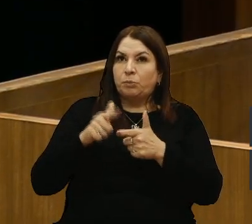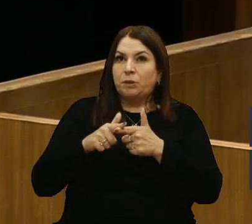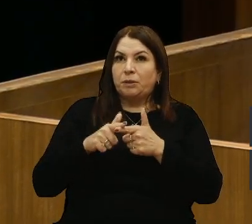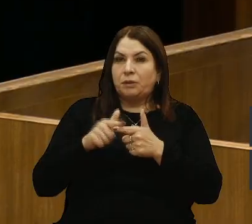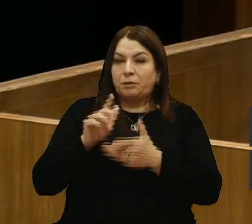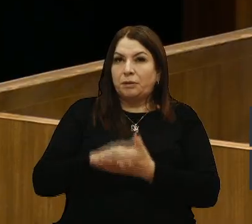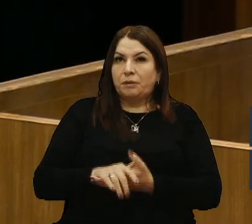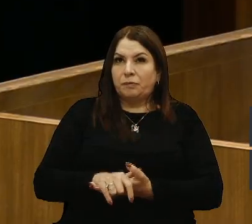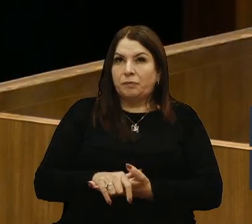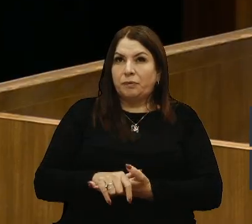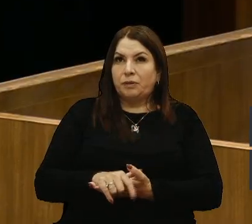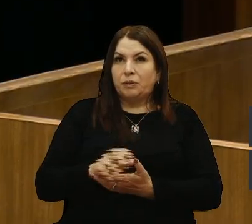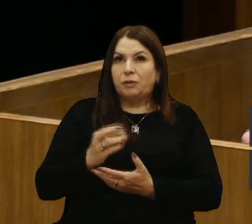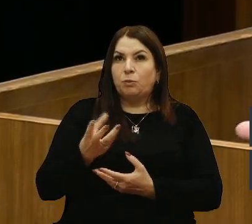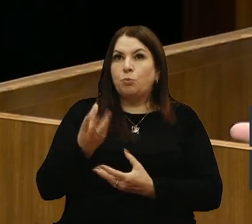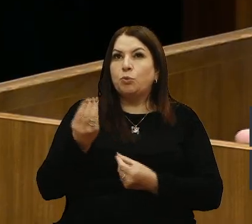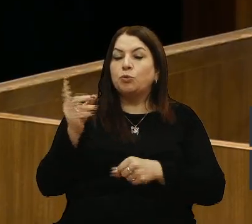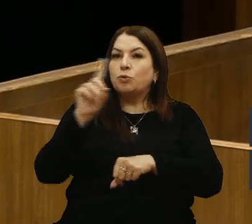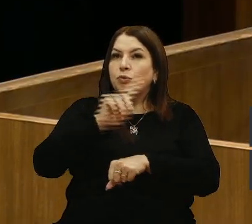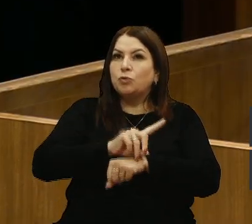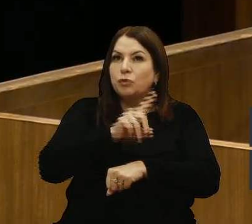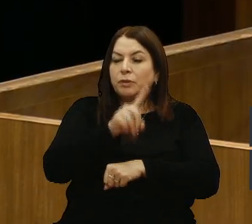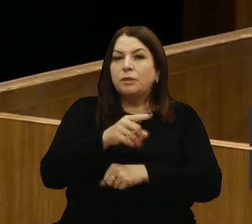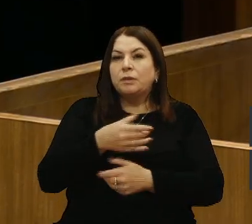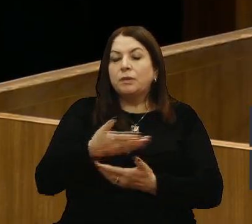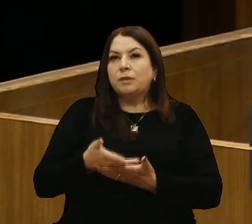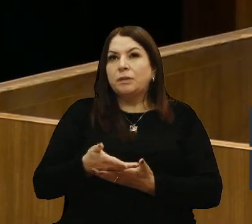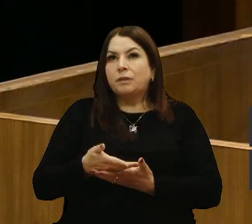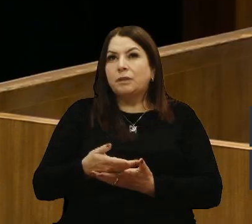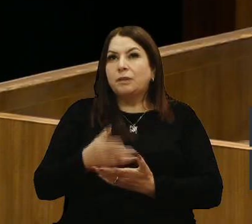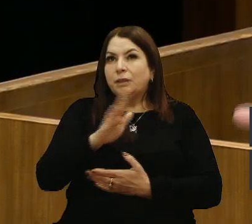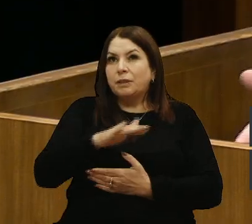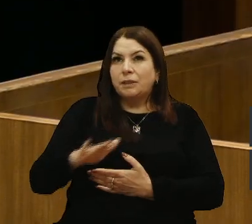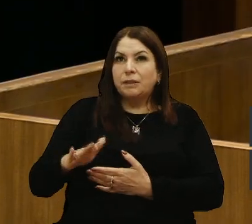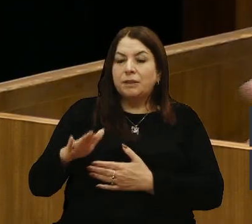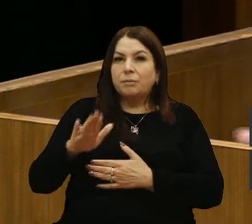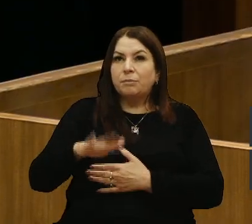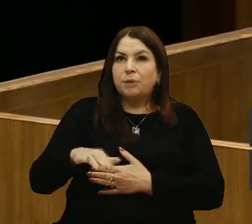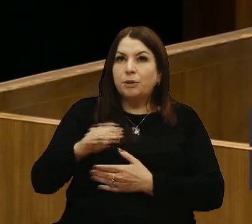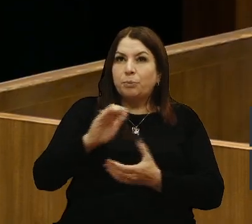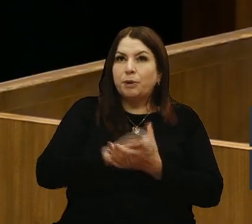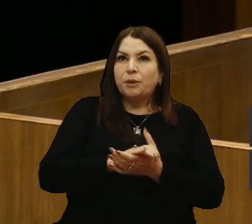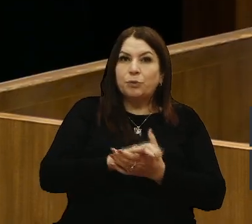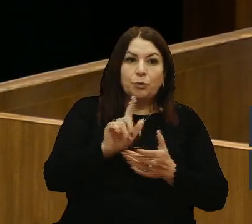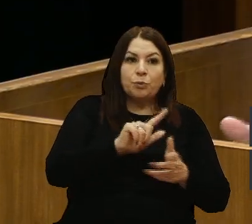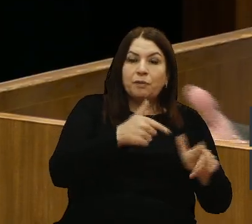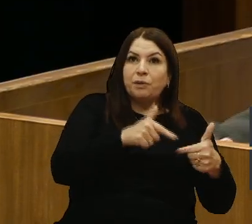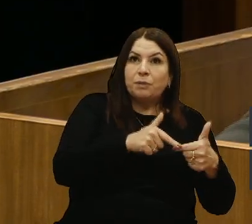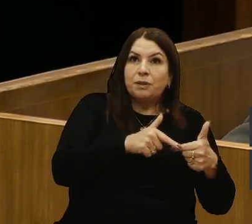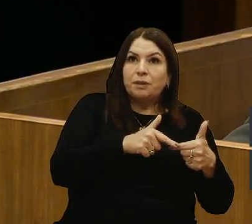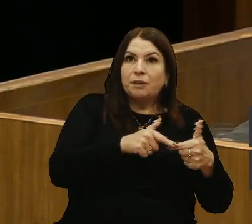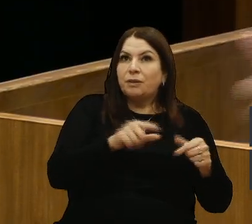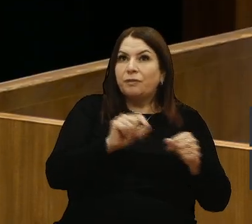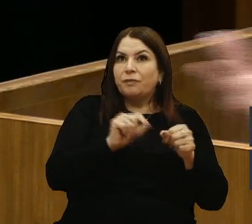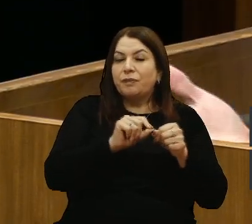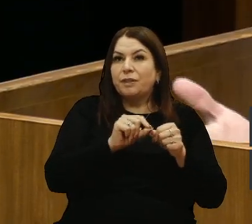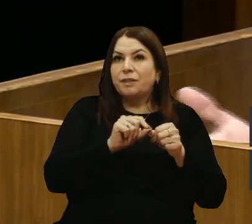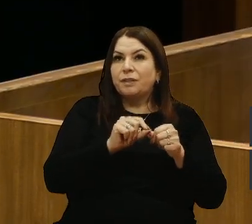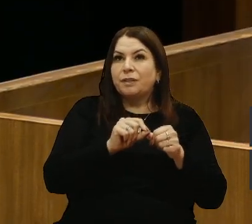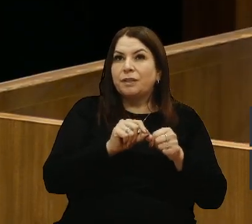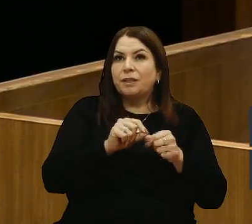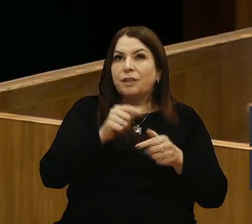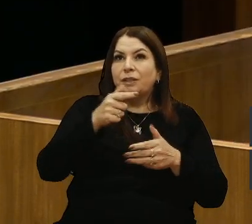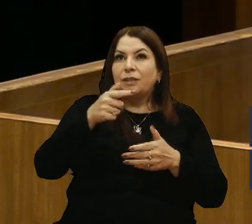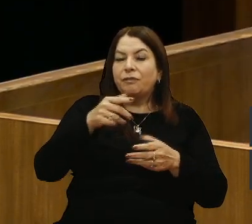grande há vários dias, né? E ela, infelizmente, tem crianças pequenas e o marido estava deixando de trabalhar, deixou de fazer um portão, ele é